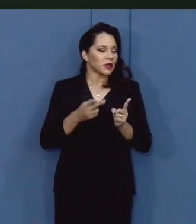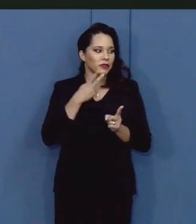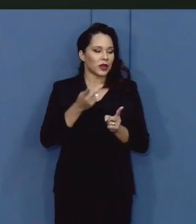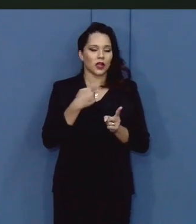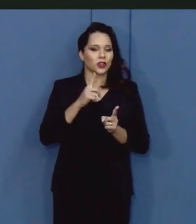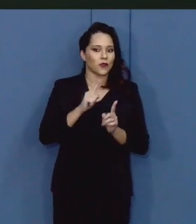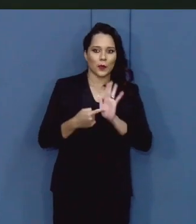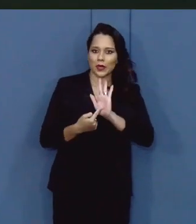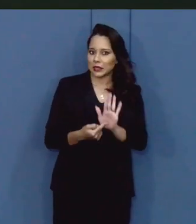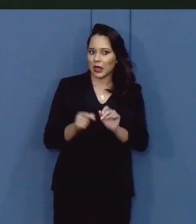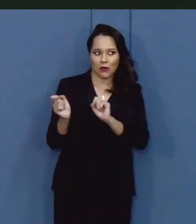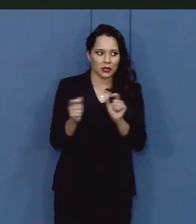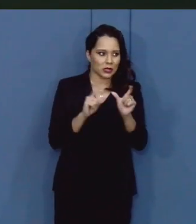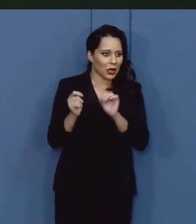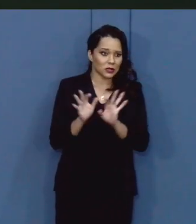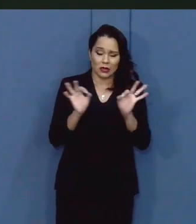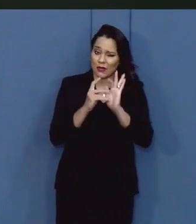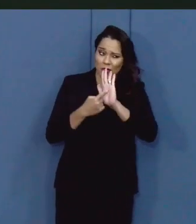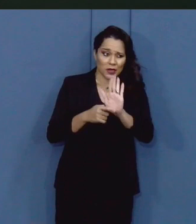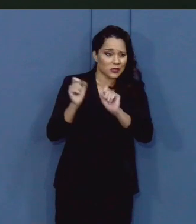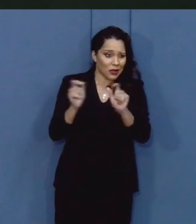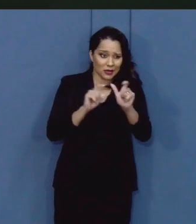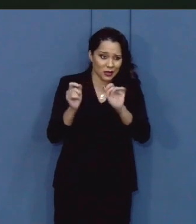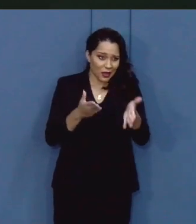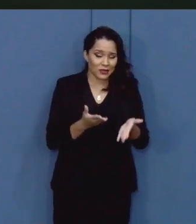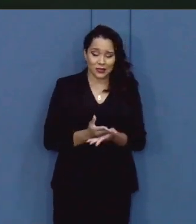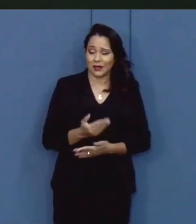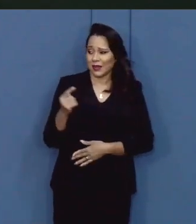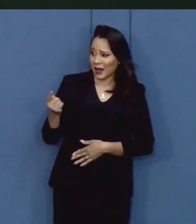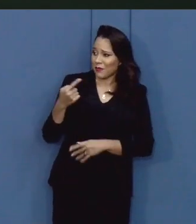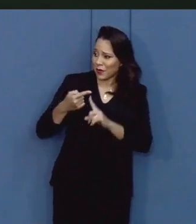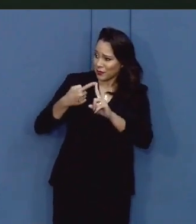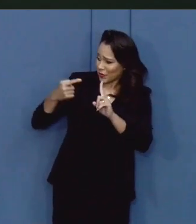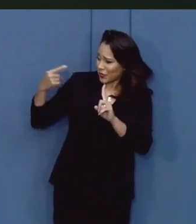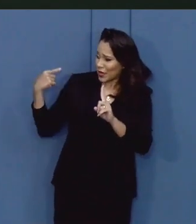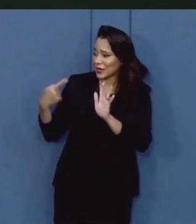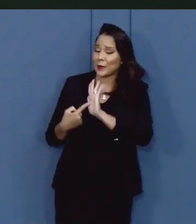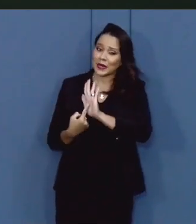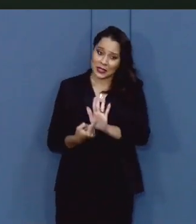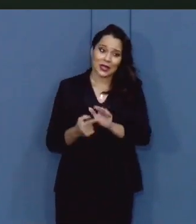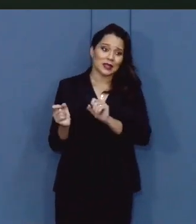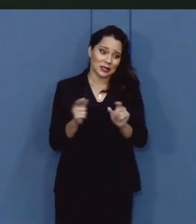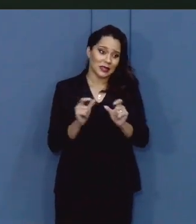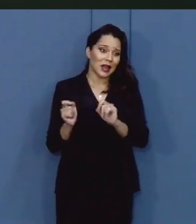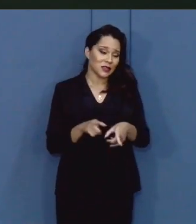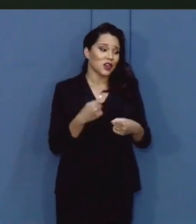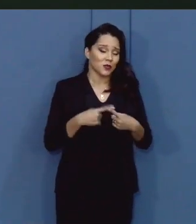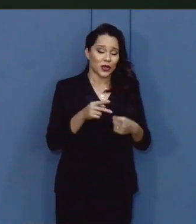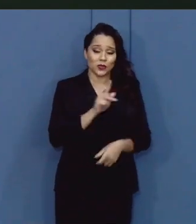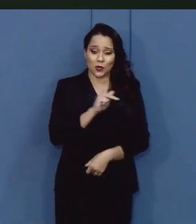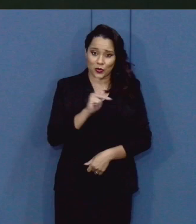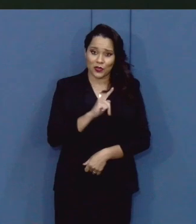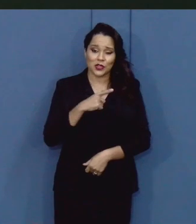vou apresentar o slide porque ninguém vai apresentar slide. Aí vem as duas pessoas que me antecederam apresentando slides, porque a gente,